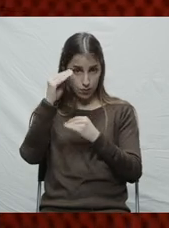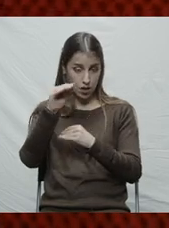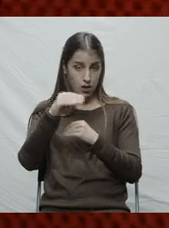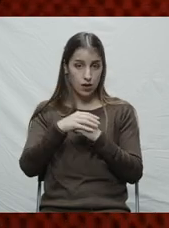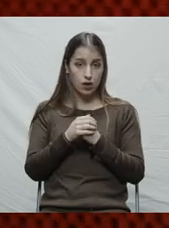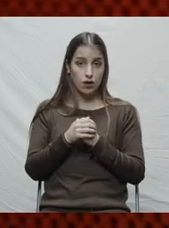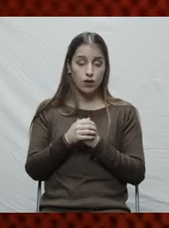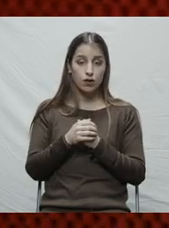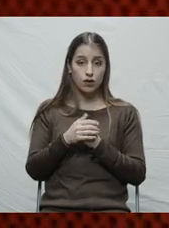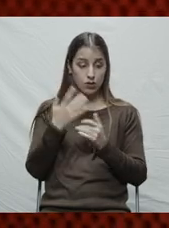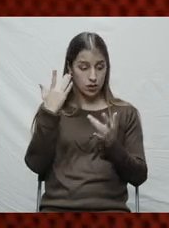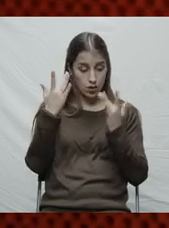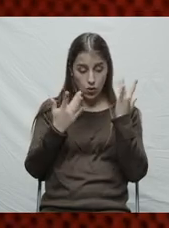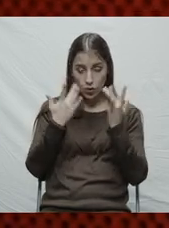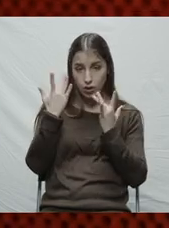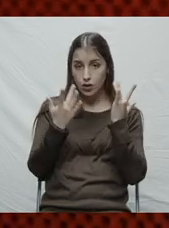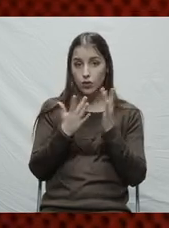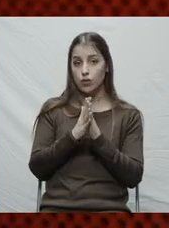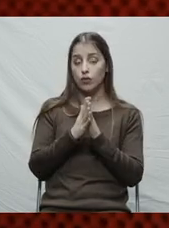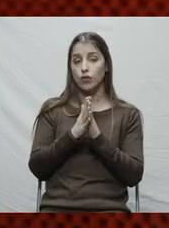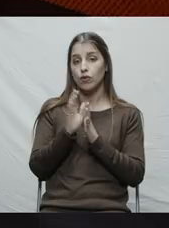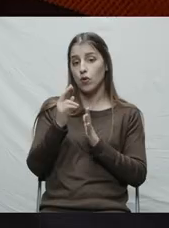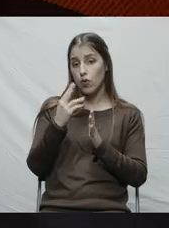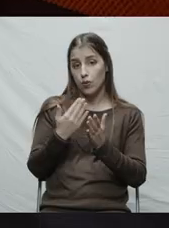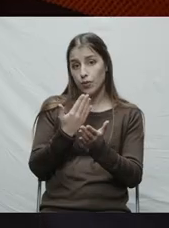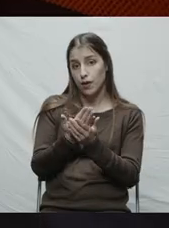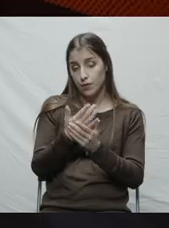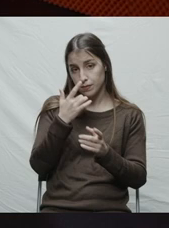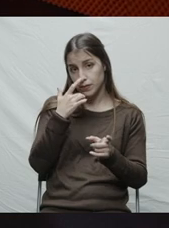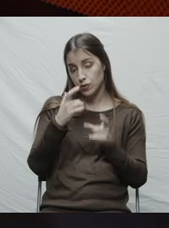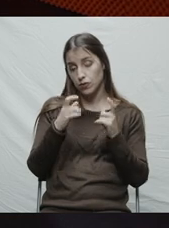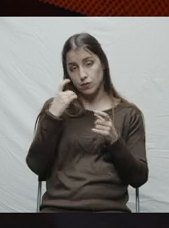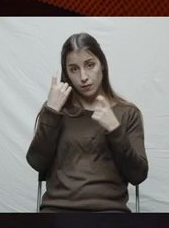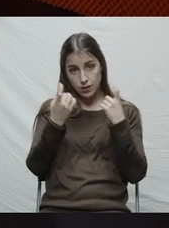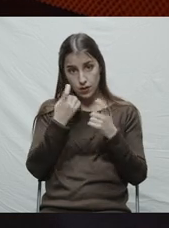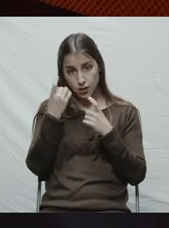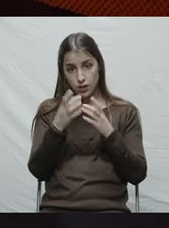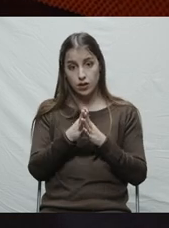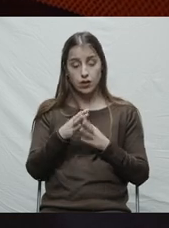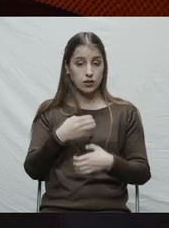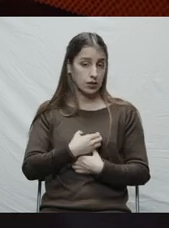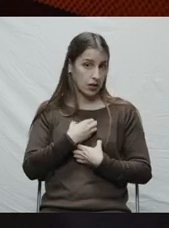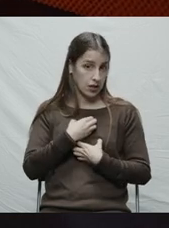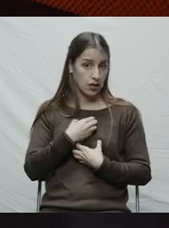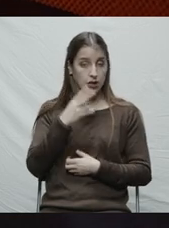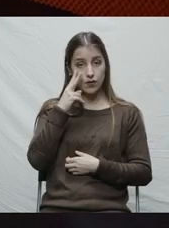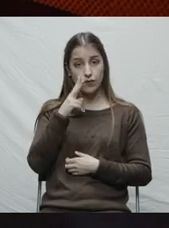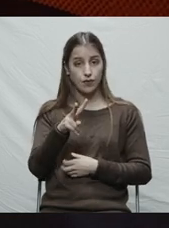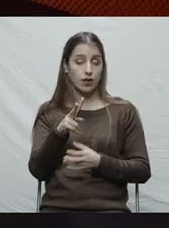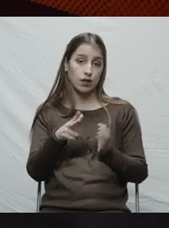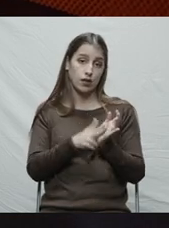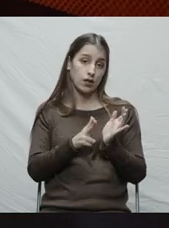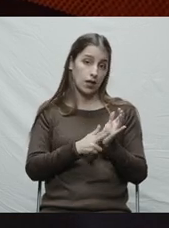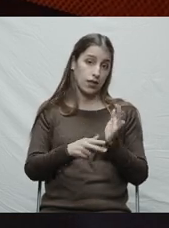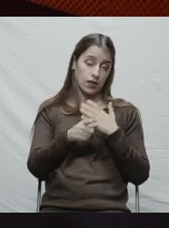formativa num campo meramente teórico ou num campo que estimula as pessoas a pensar e a sentir e a ver a realidade delas. Não será